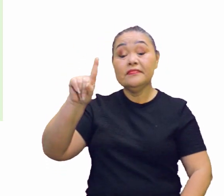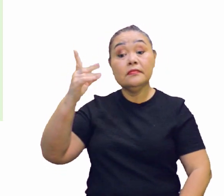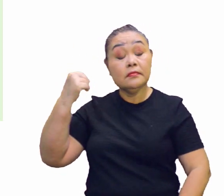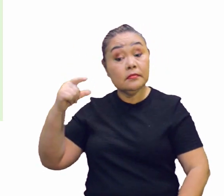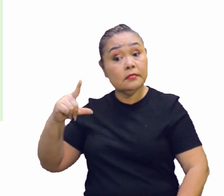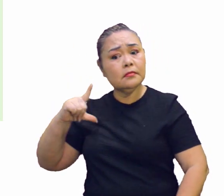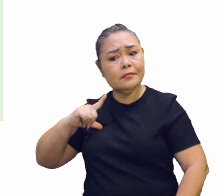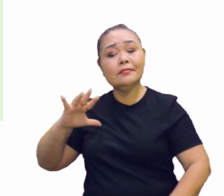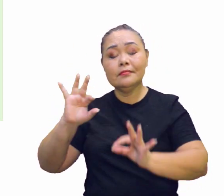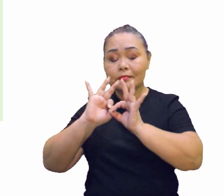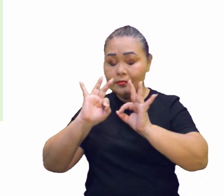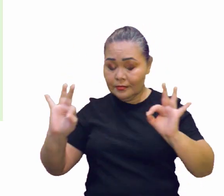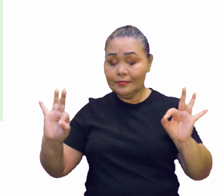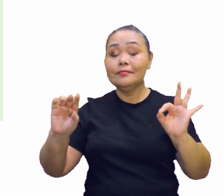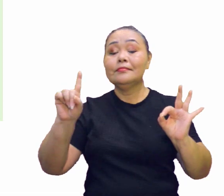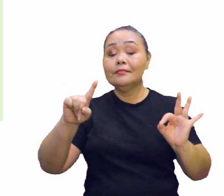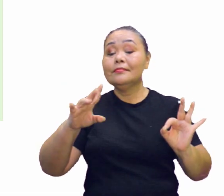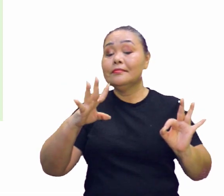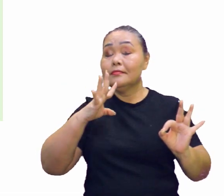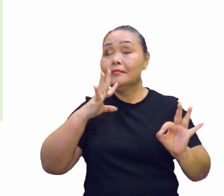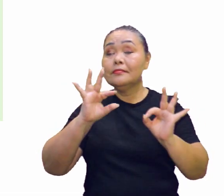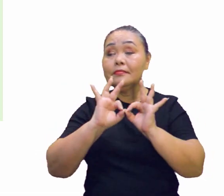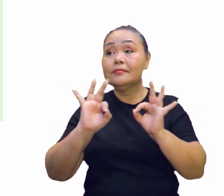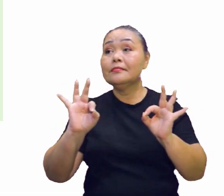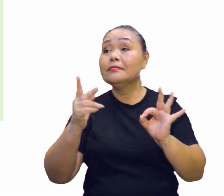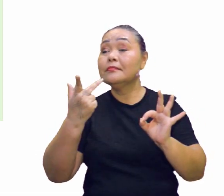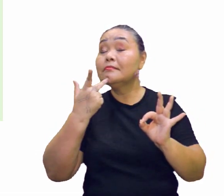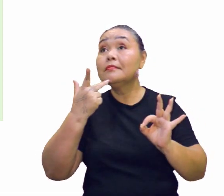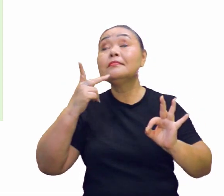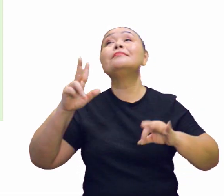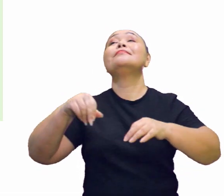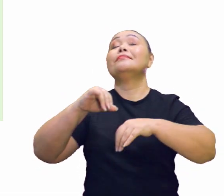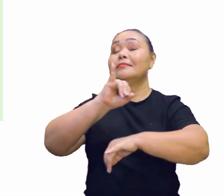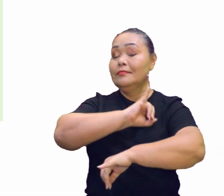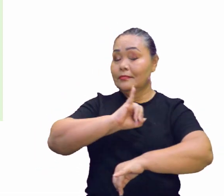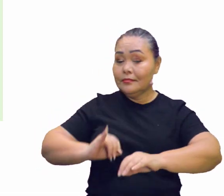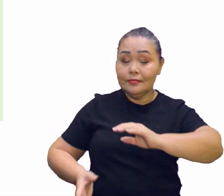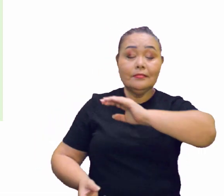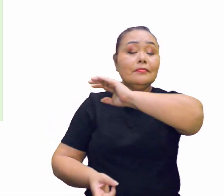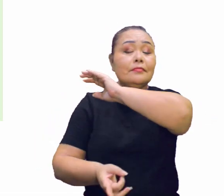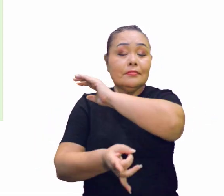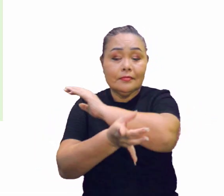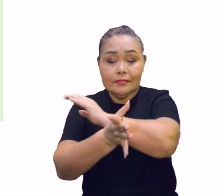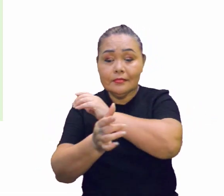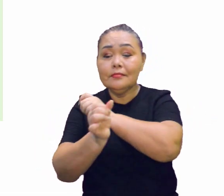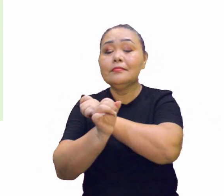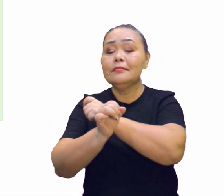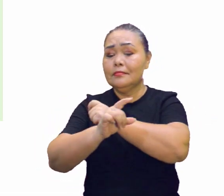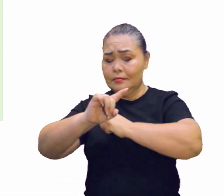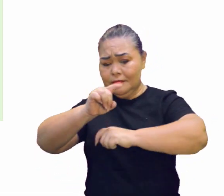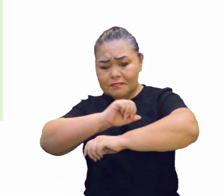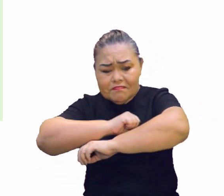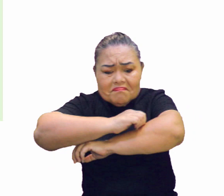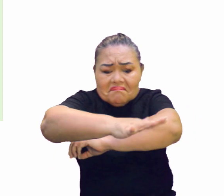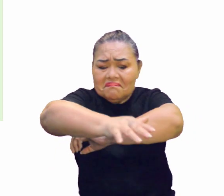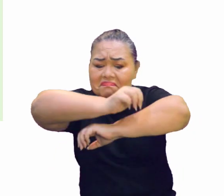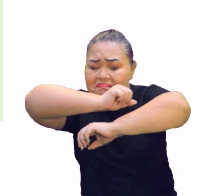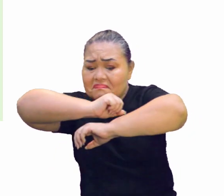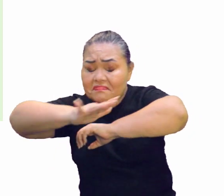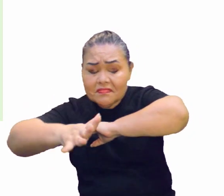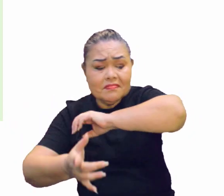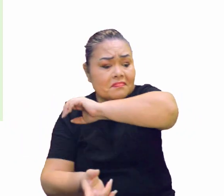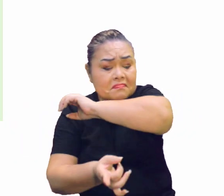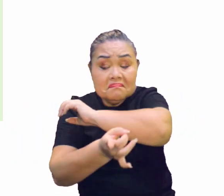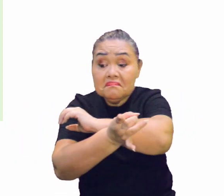né? Tem uma frase dele muito bonita que agora eu não lembro, né? Que ele fala: enquanto impera a corrupção, enquanto impera a questão